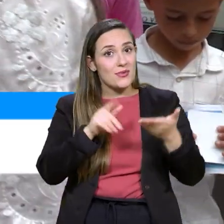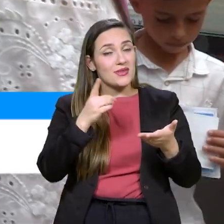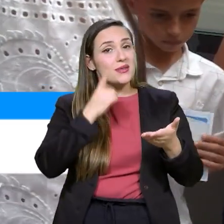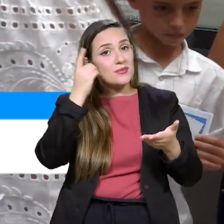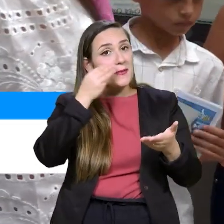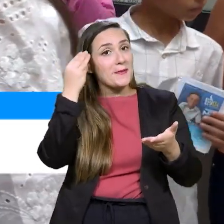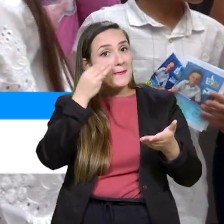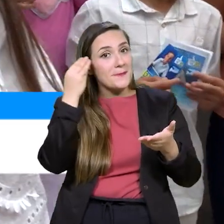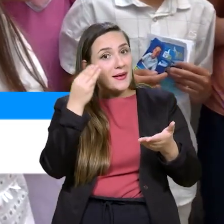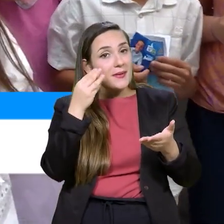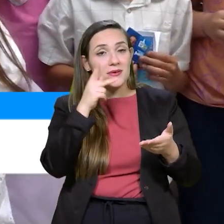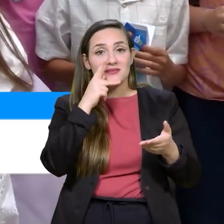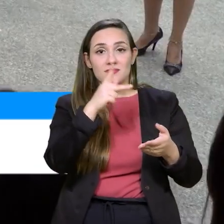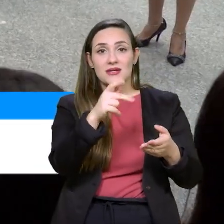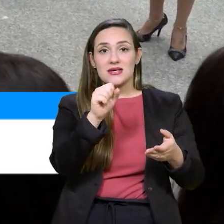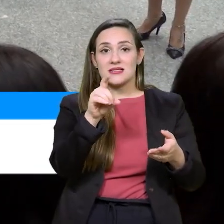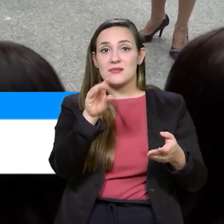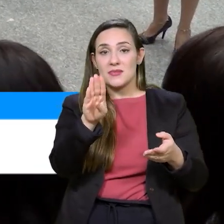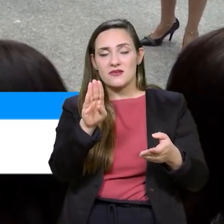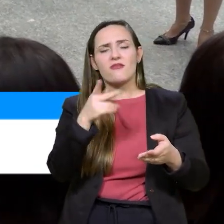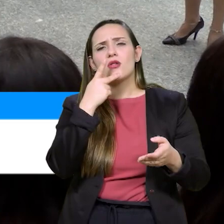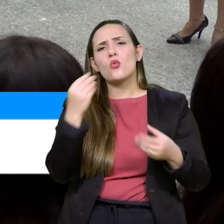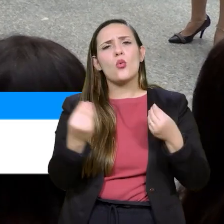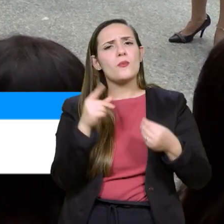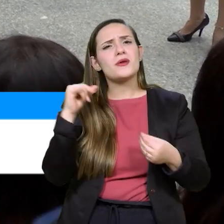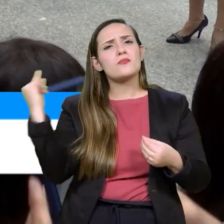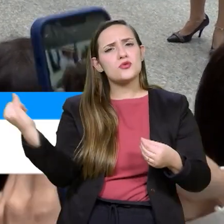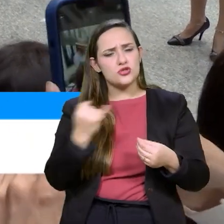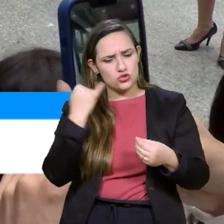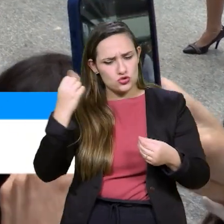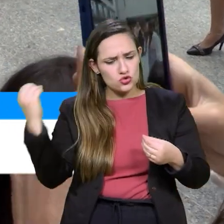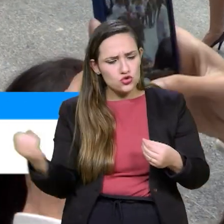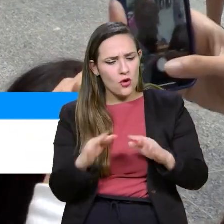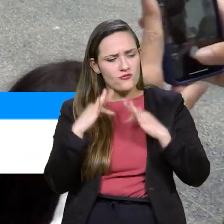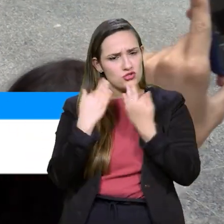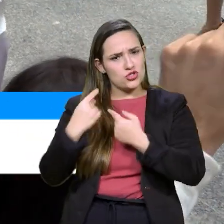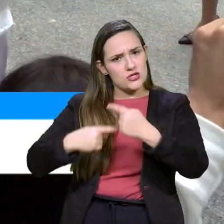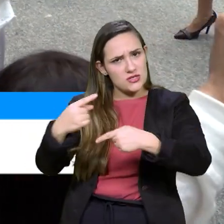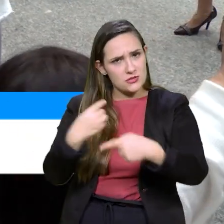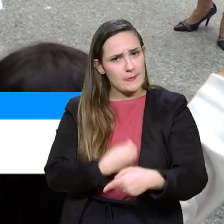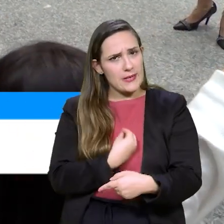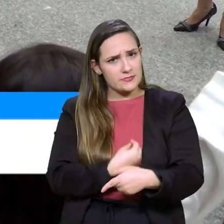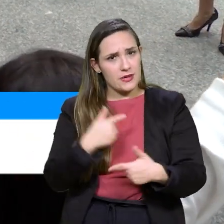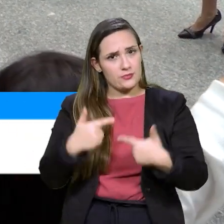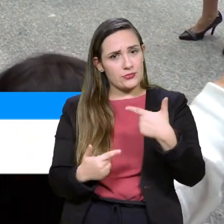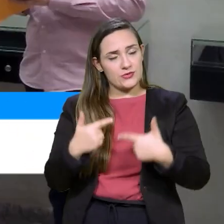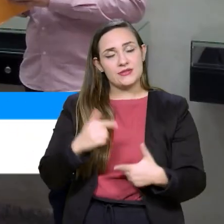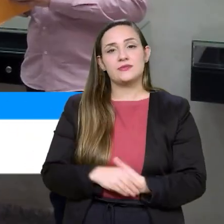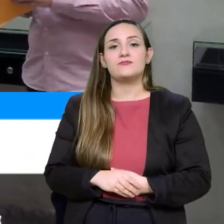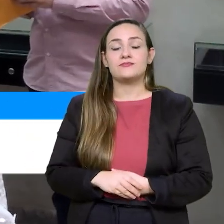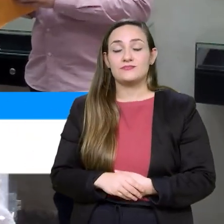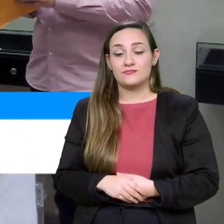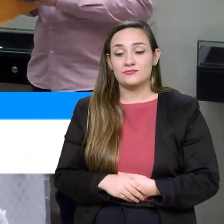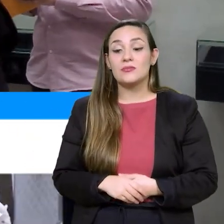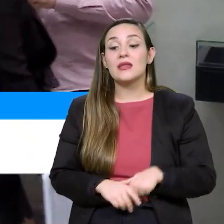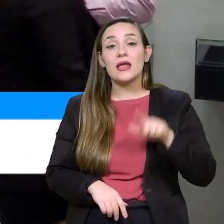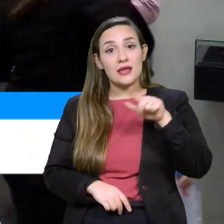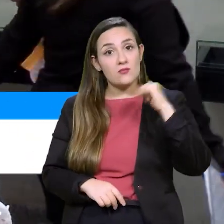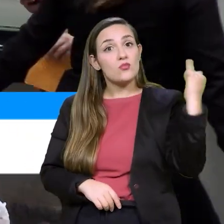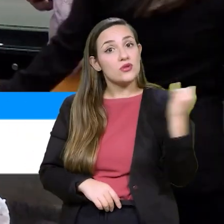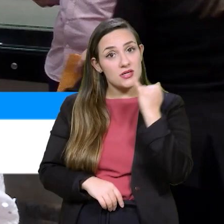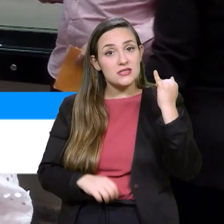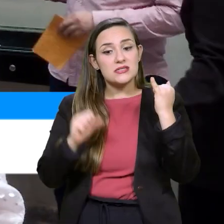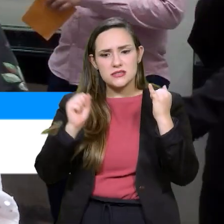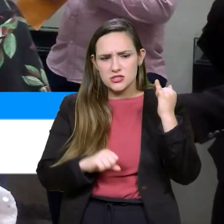Mara Caseiro, do PSDB, que falou da importância desse interesse da nova geração com a política. A importância é trazer